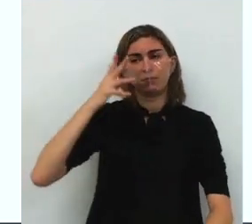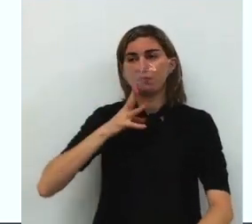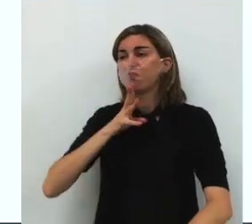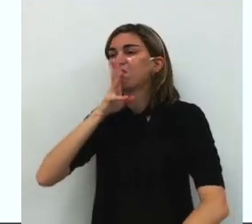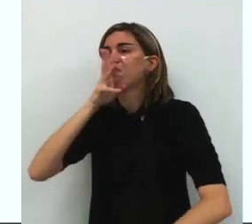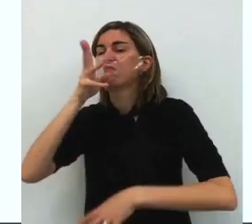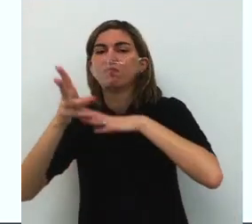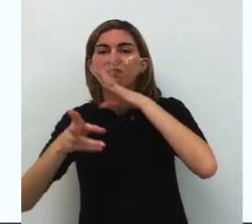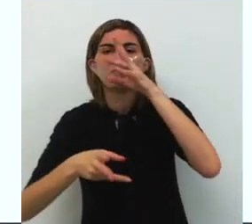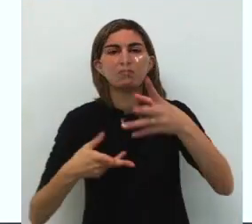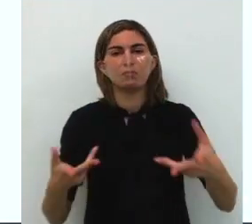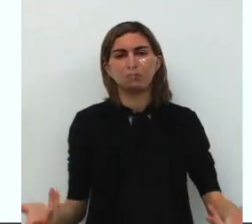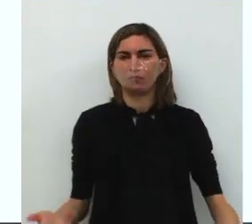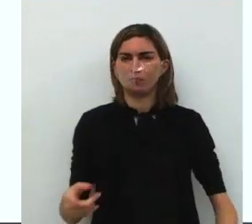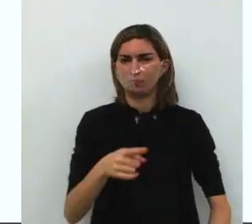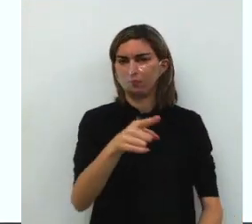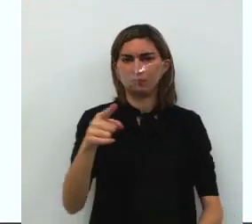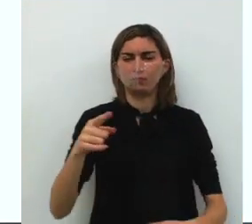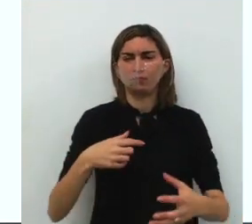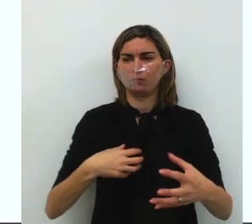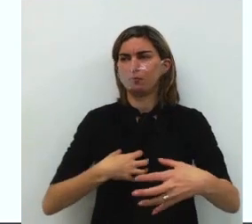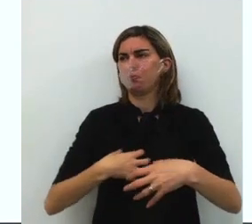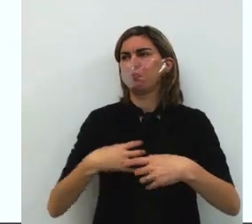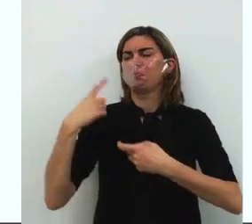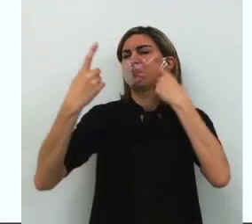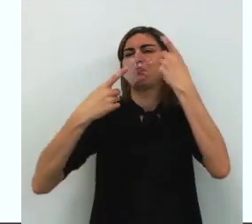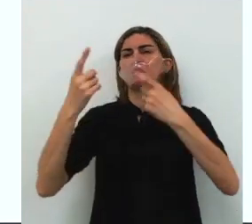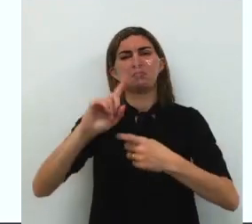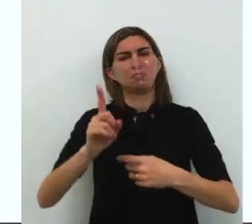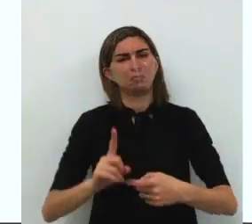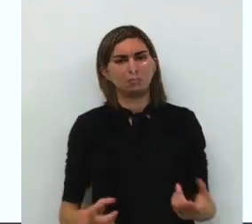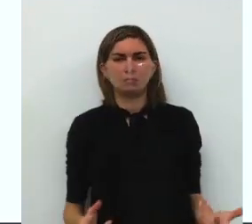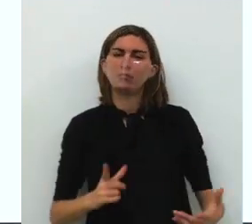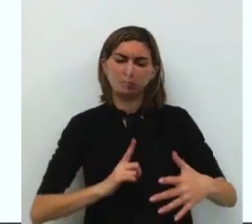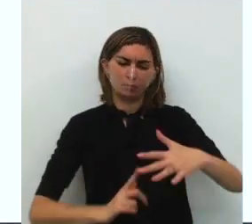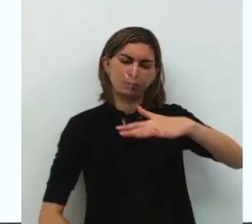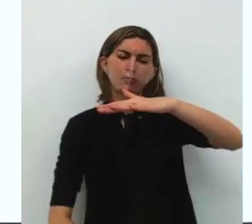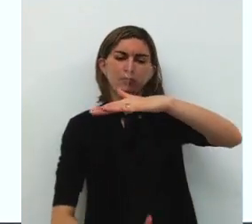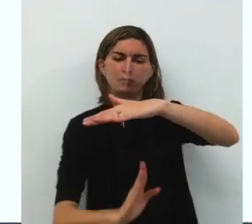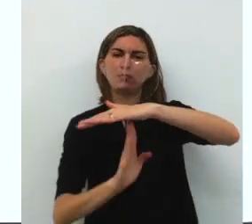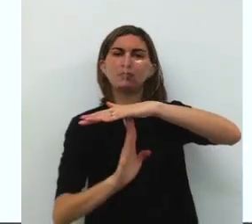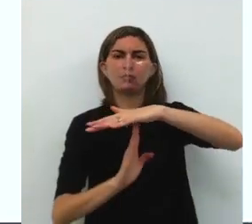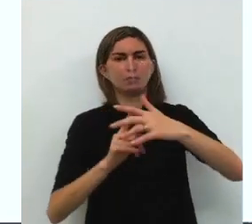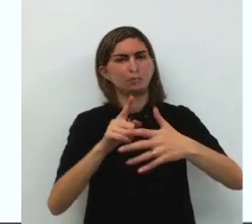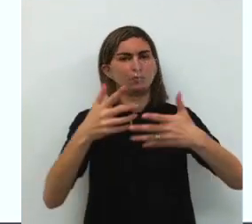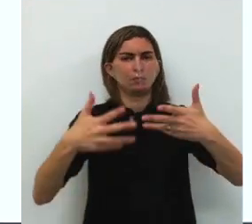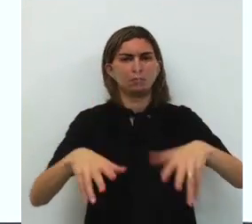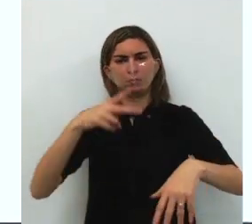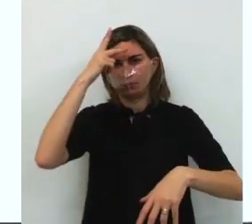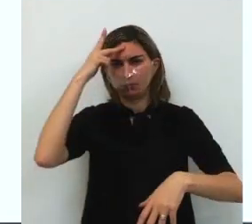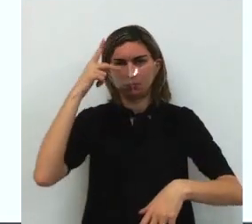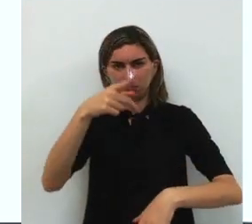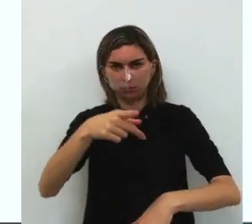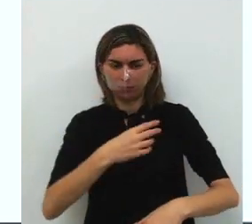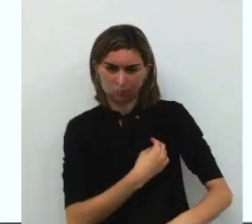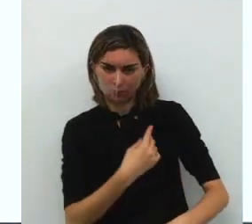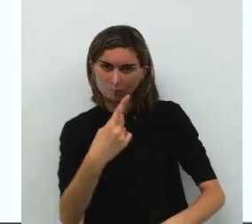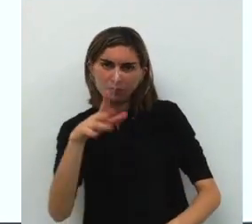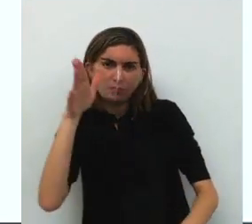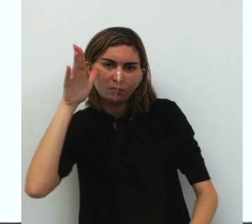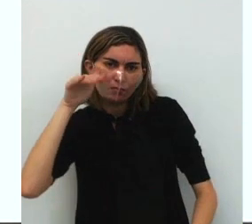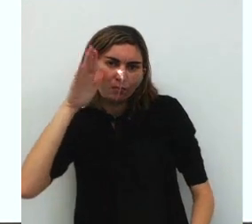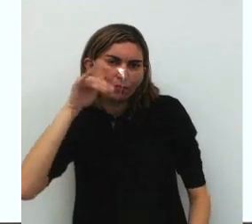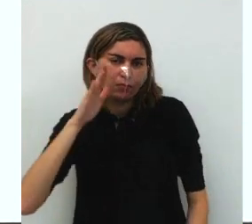e você não se toca de que existem limites. Você não quer ninguém entrando na sua